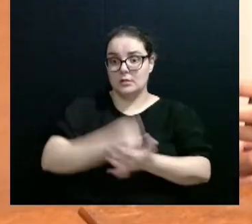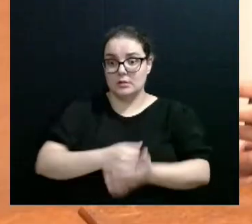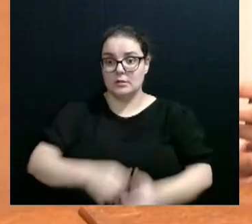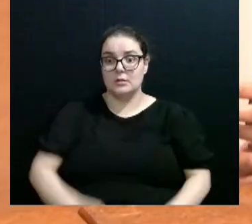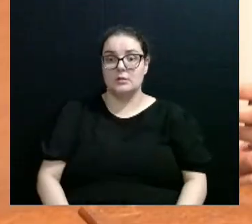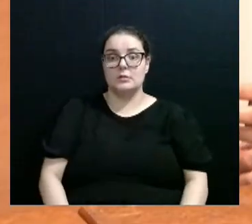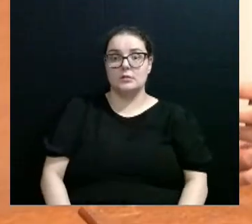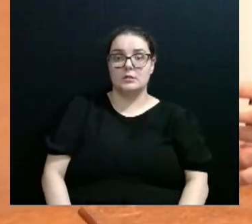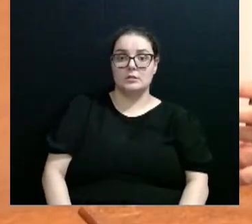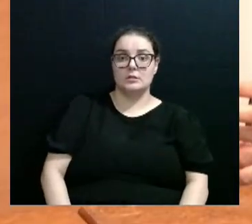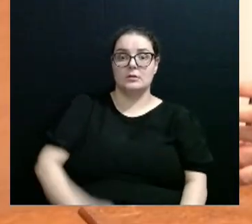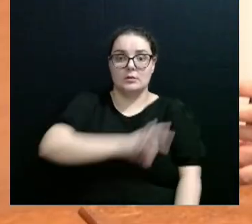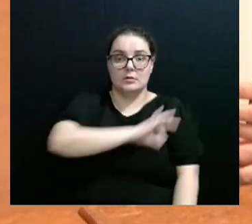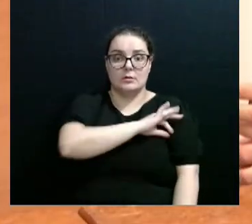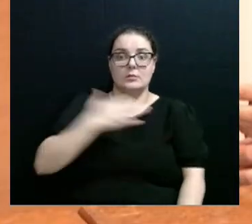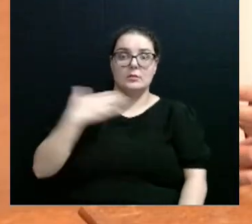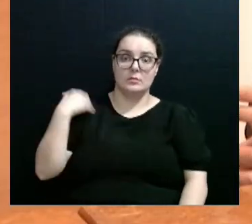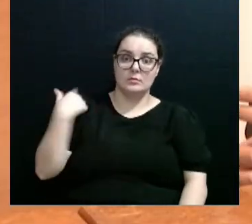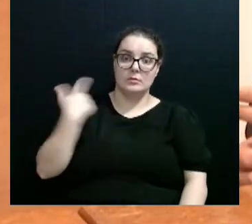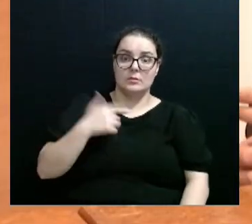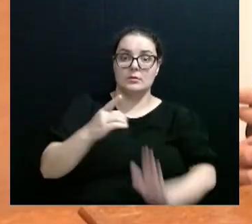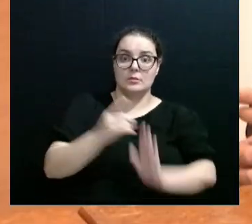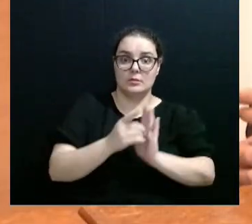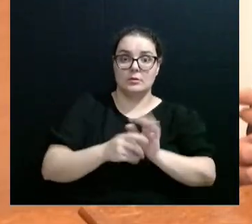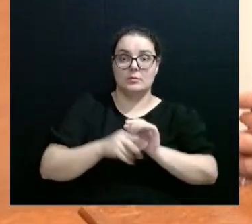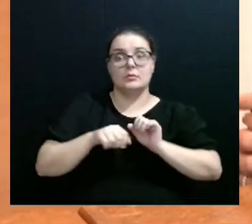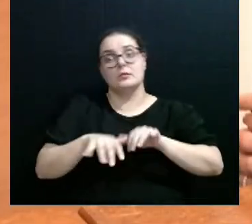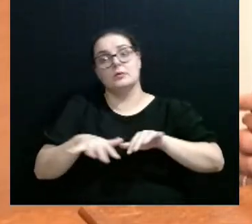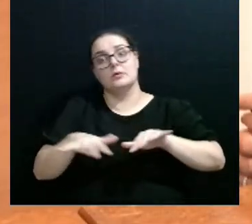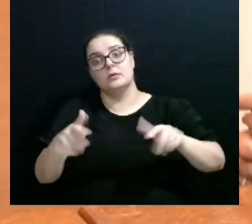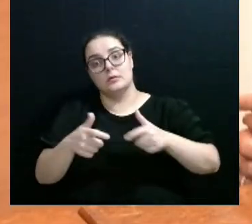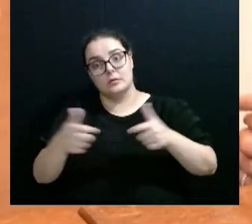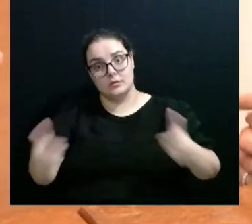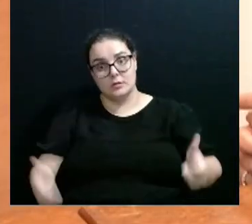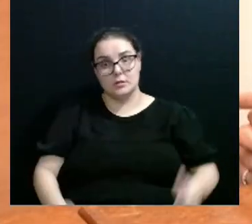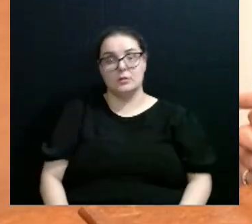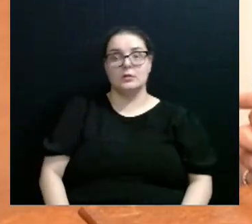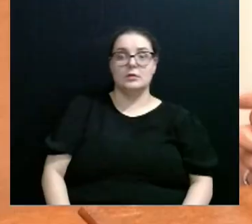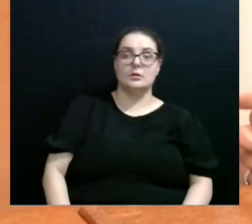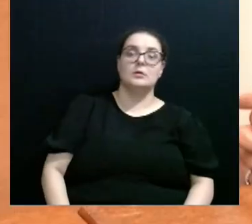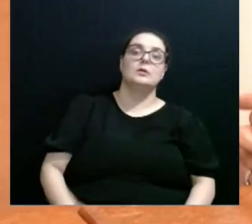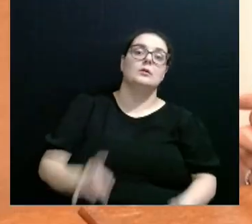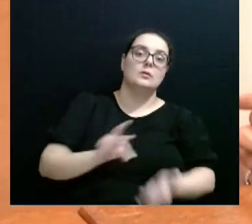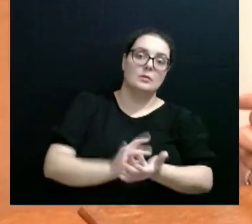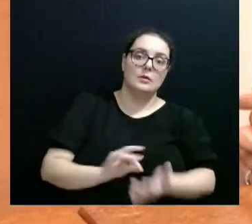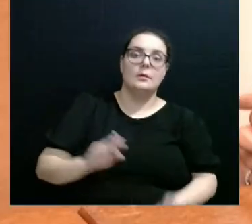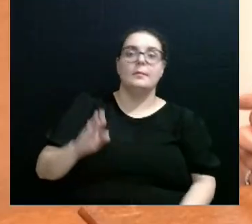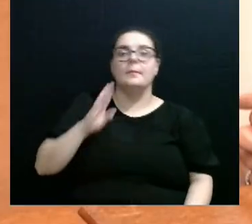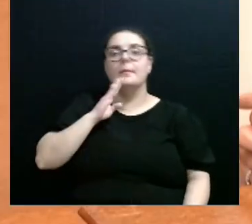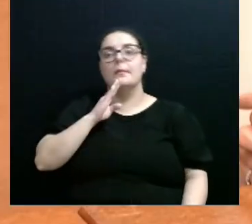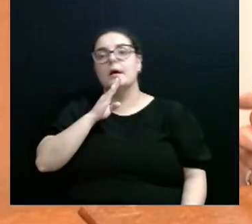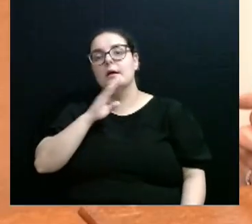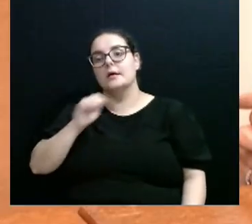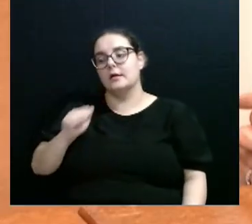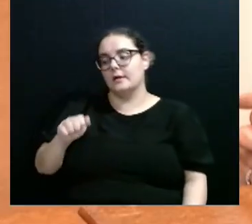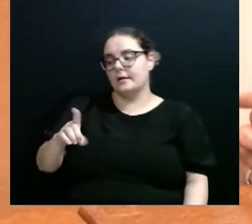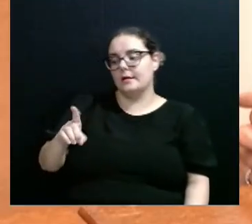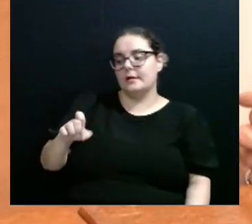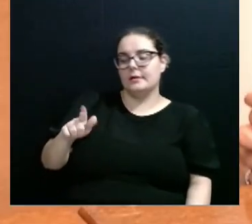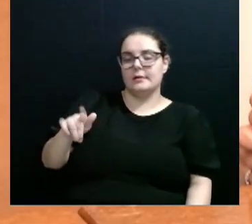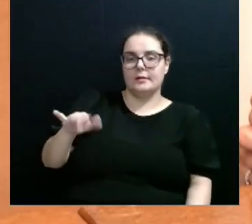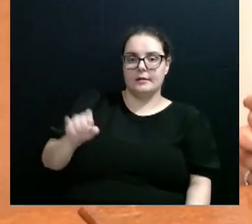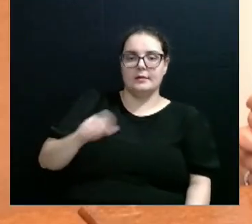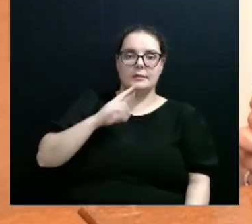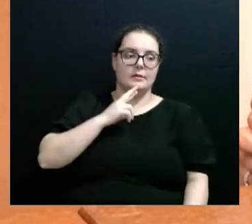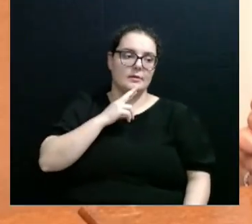chamou, porque o nosso decreto estava muito abrangente e realmente bares, adegas e restaurantes estavam extrapolando os horários, e aí teve